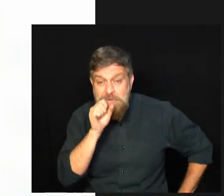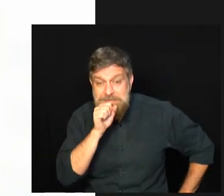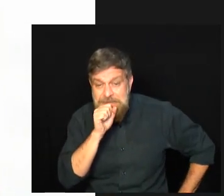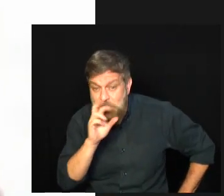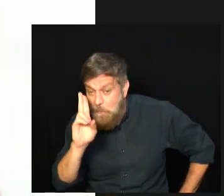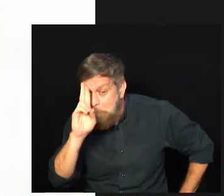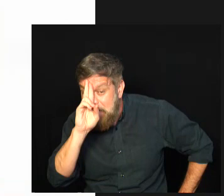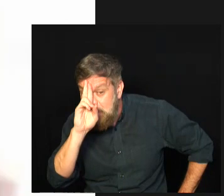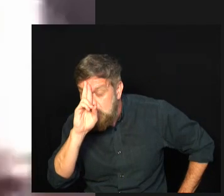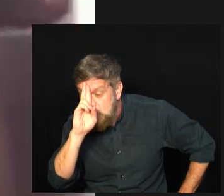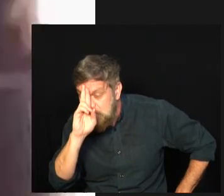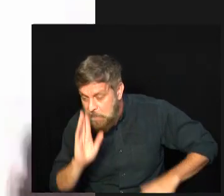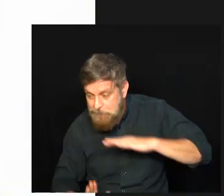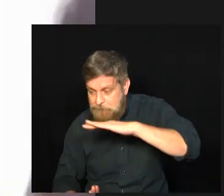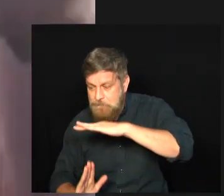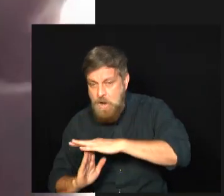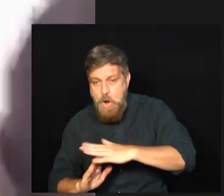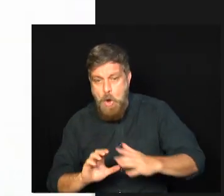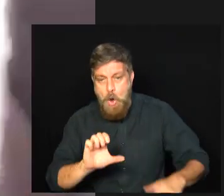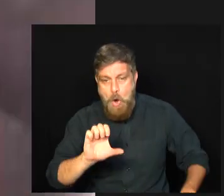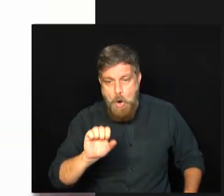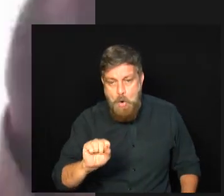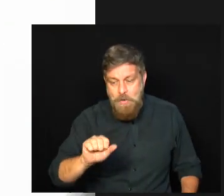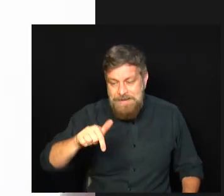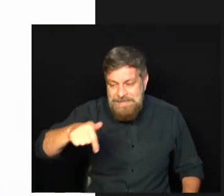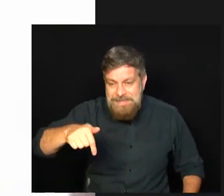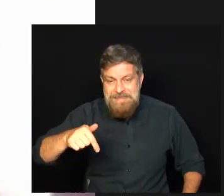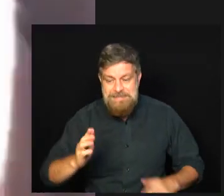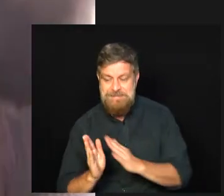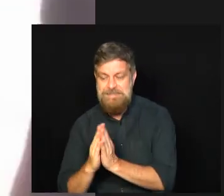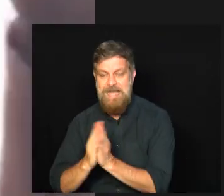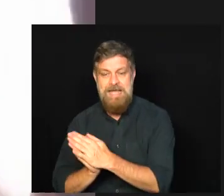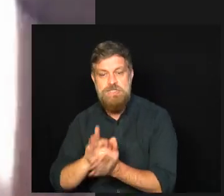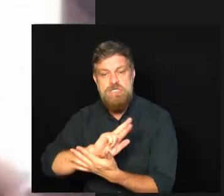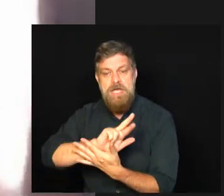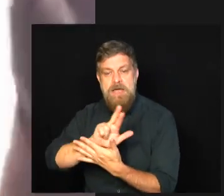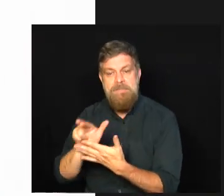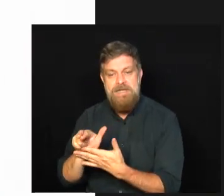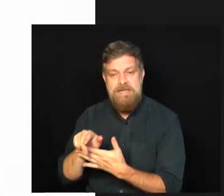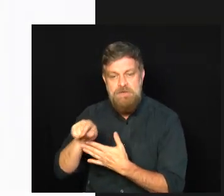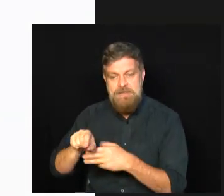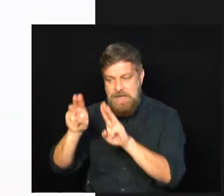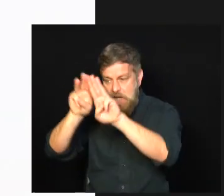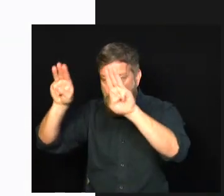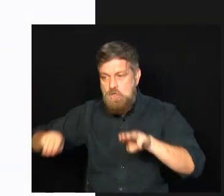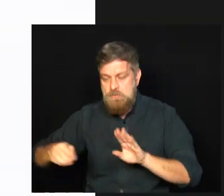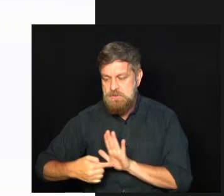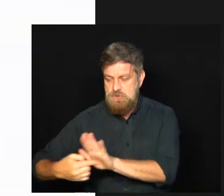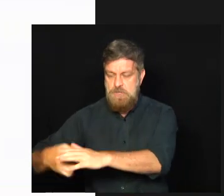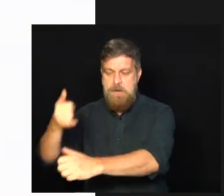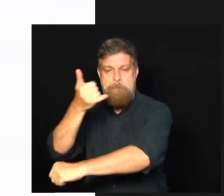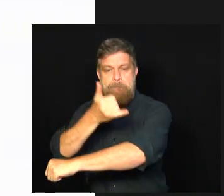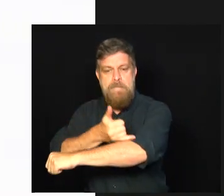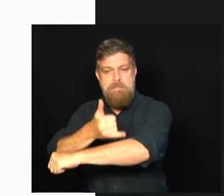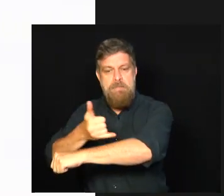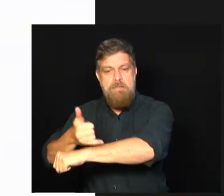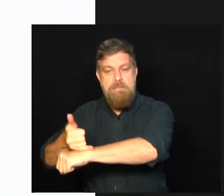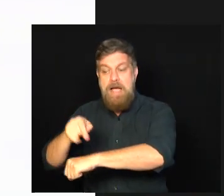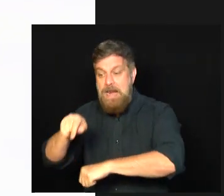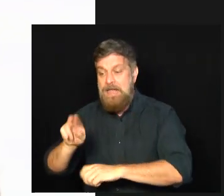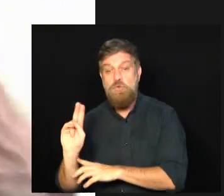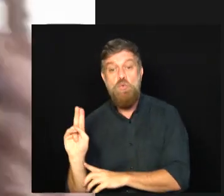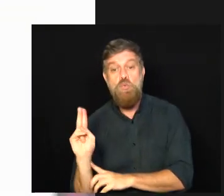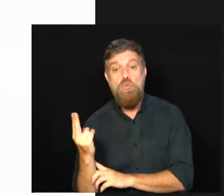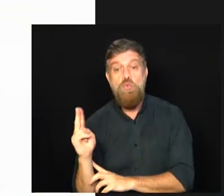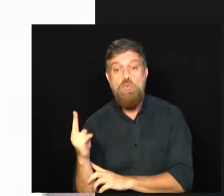meio-dia, chegaram 87 brinquedos para serem expostos na exposição do Uruguai.